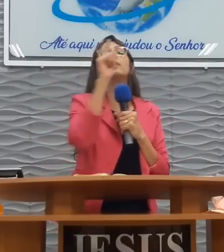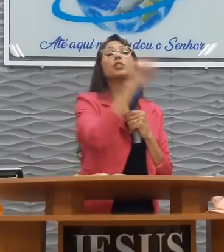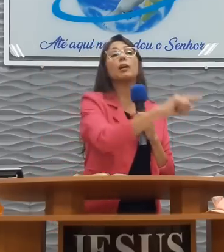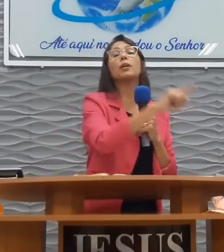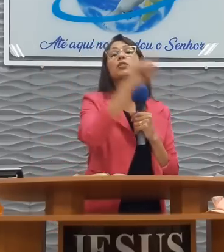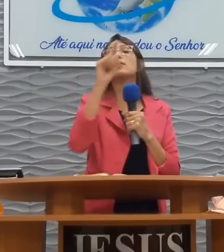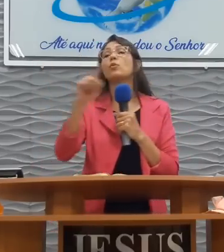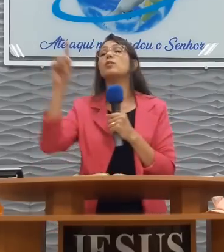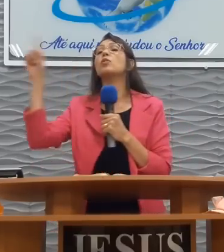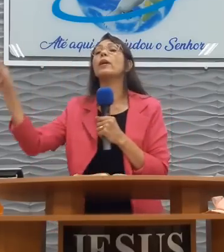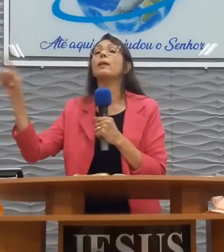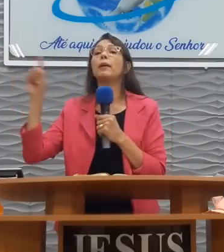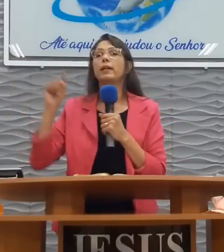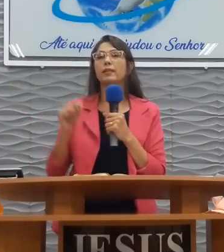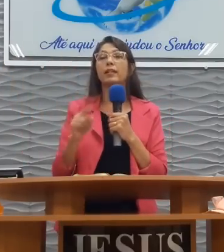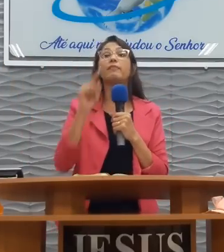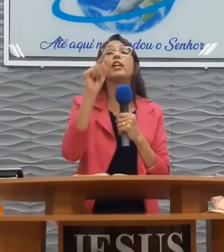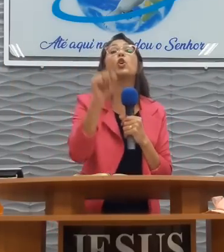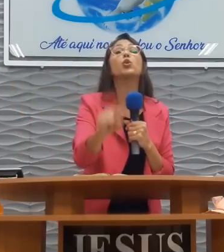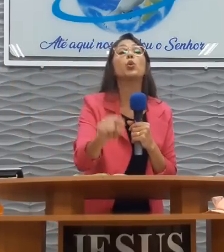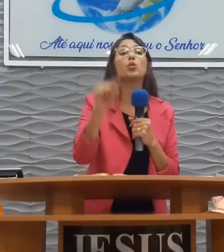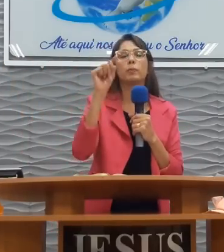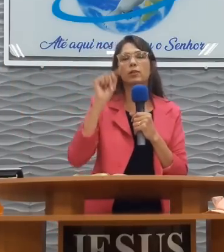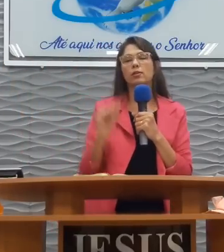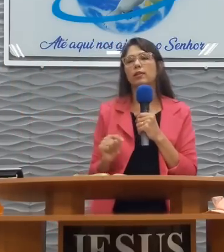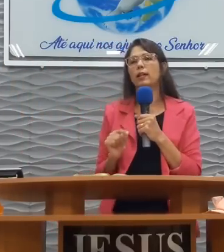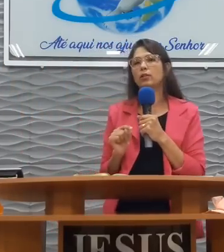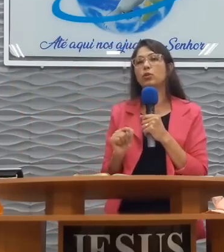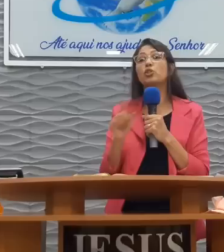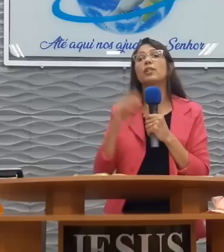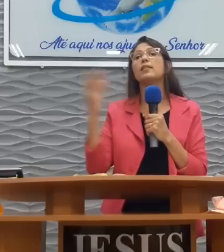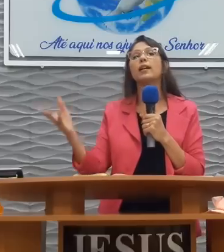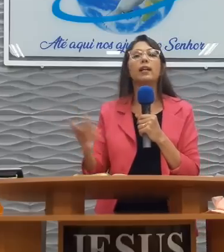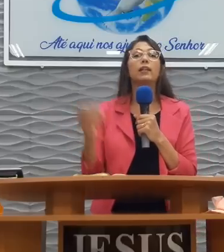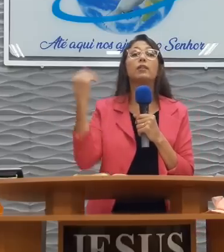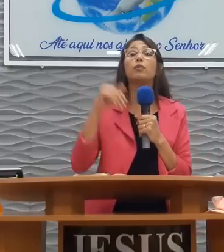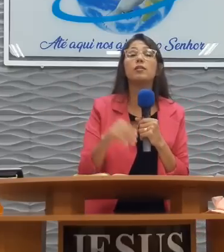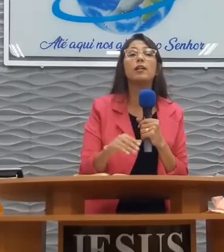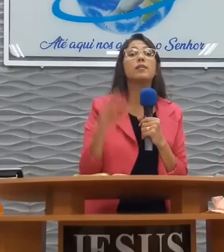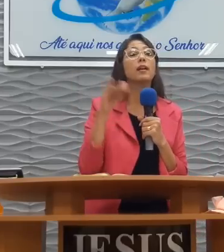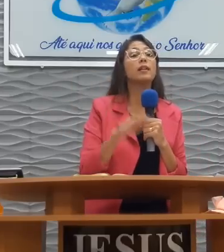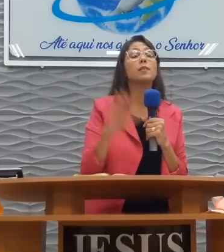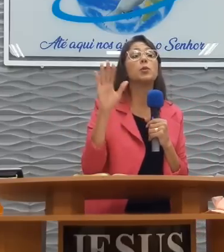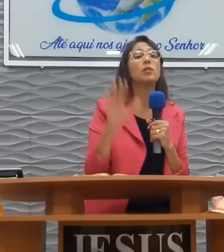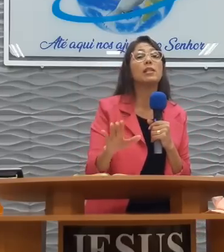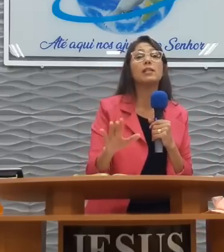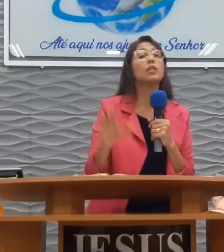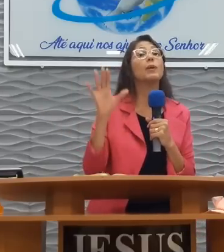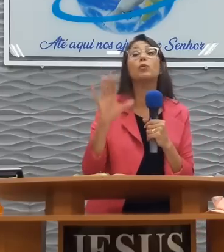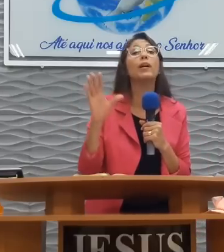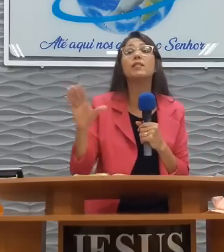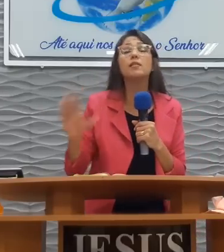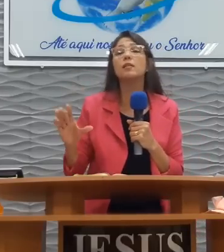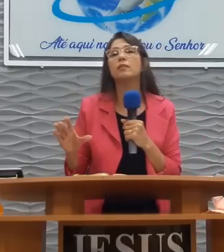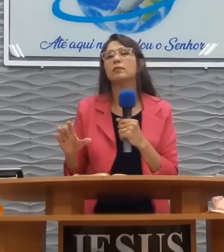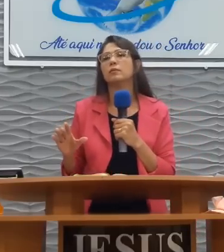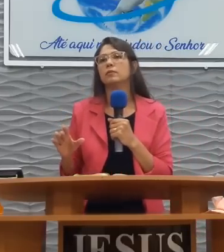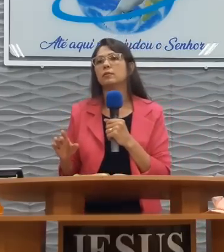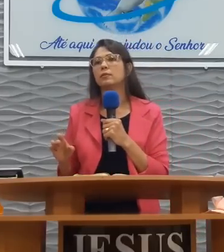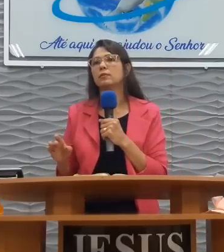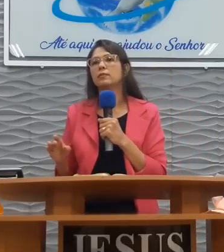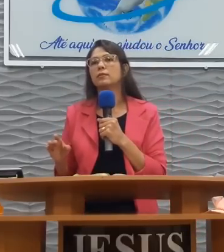porque antigamente essas coisas não eram abertas, era vergonhoso para a sociedade. E hoje está escancarado e vocês querem que as pessoas aceitem, mas não é